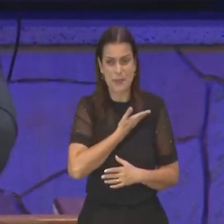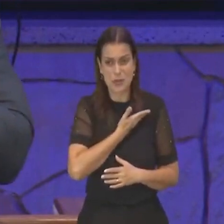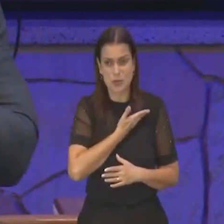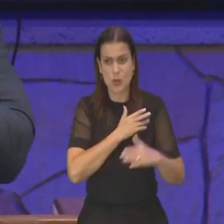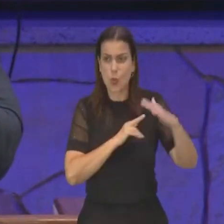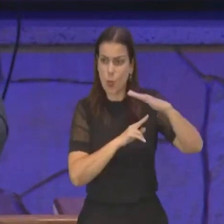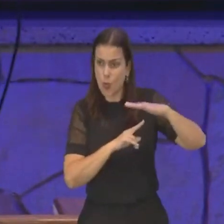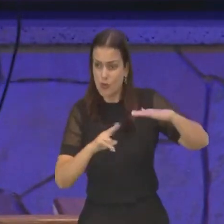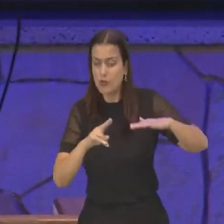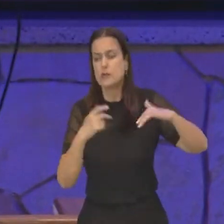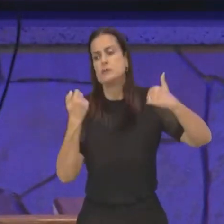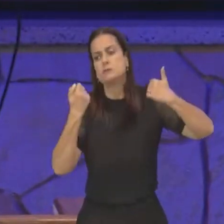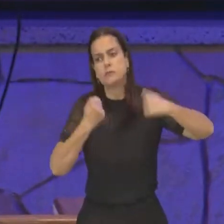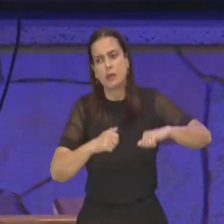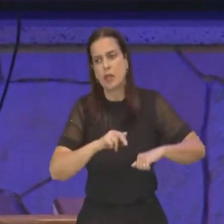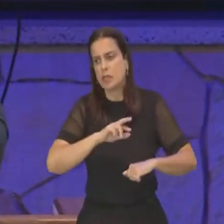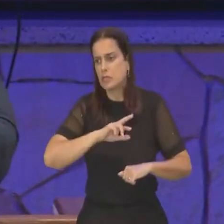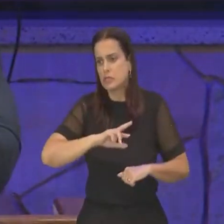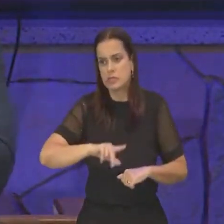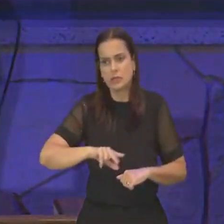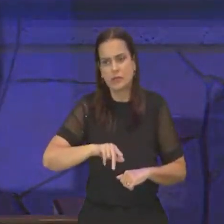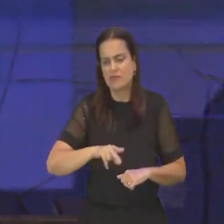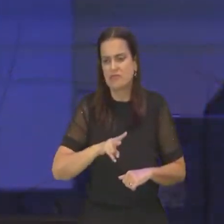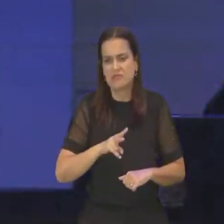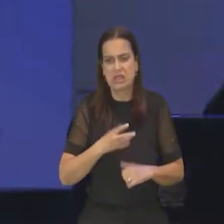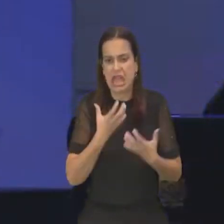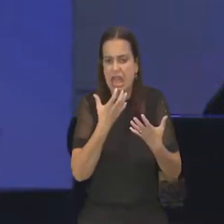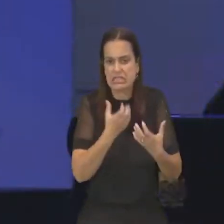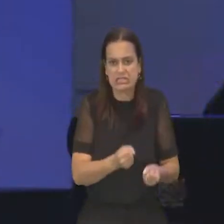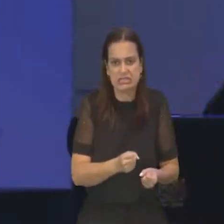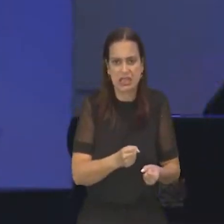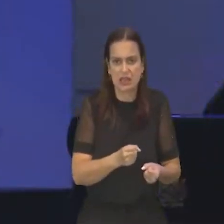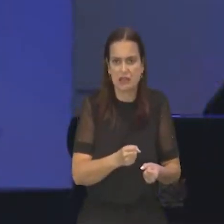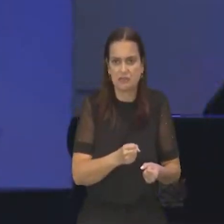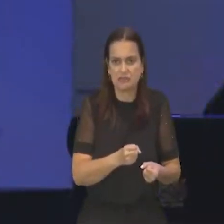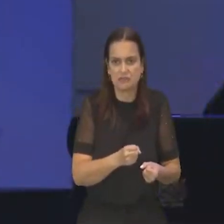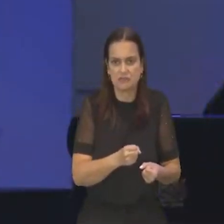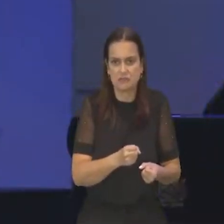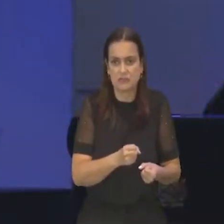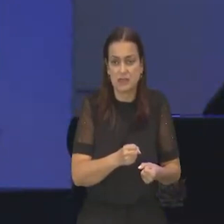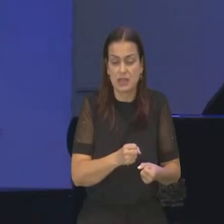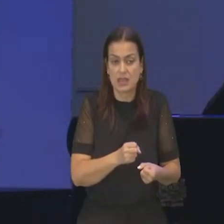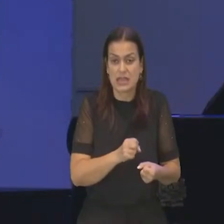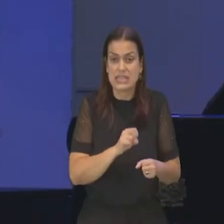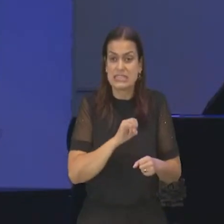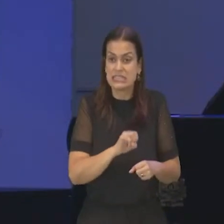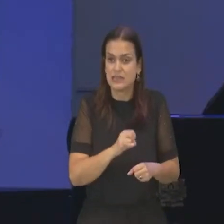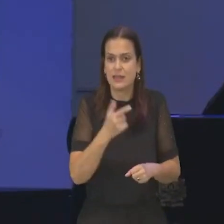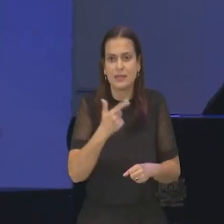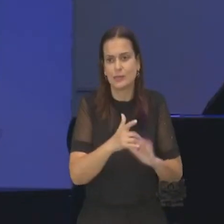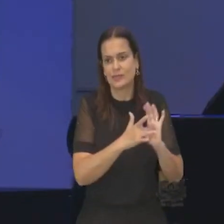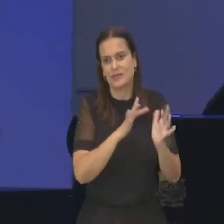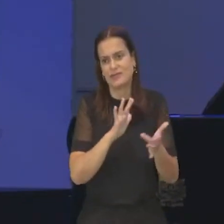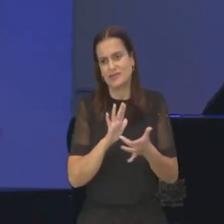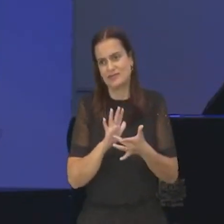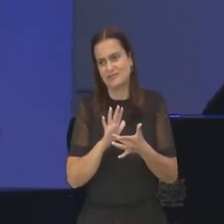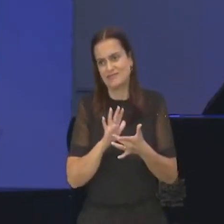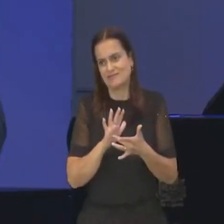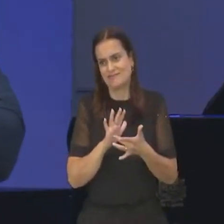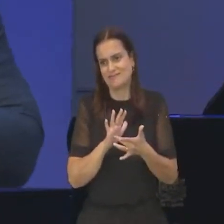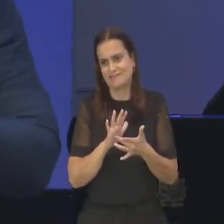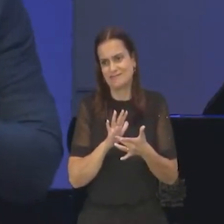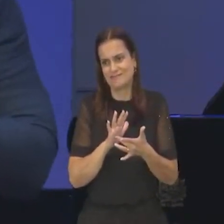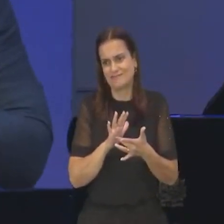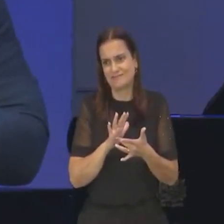universidade, eles não vão formar sem que saibam a respeito de Cristo. Eu não